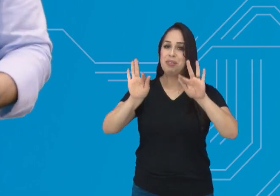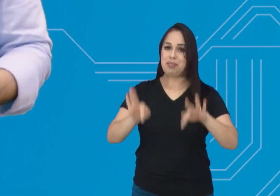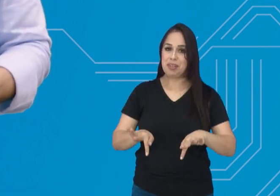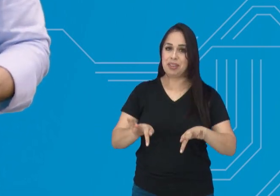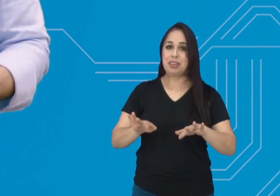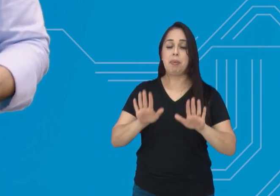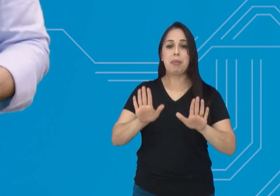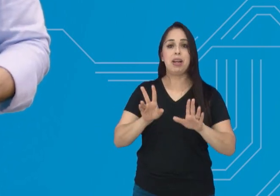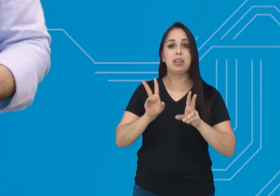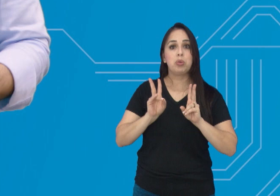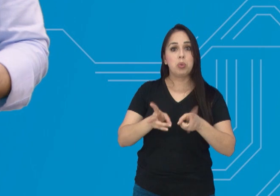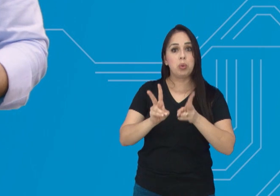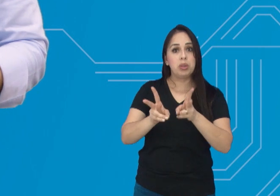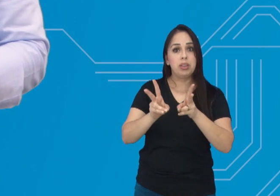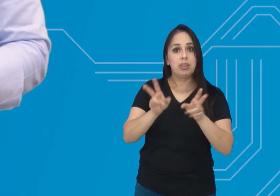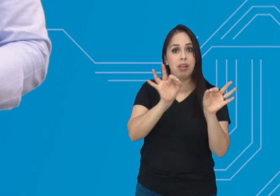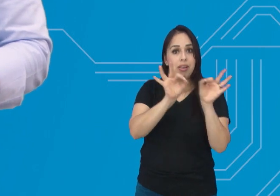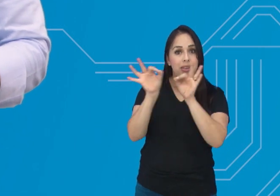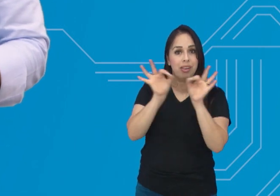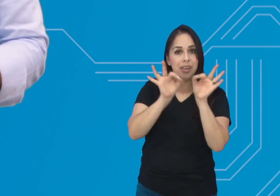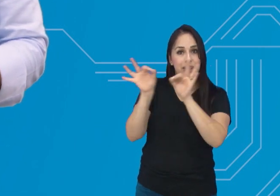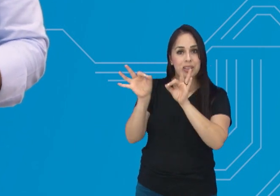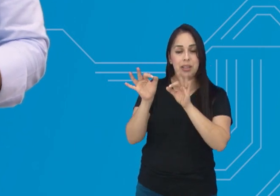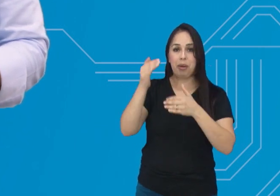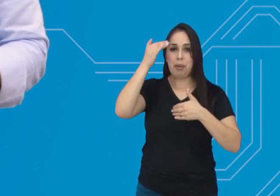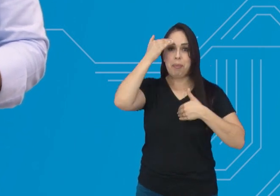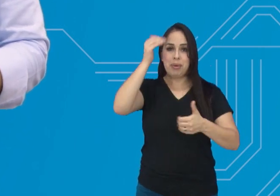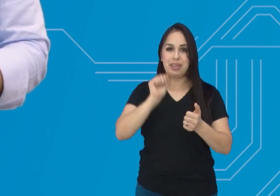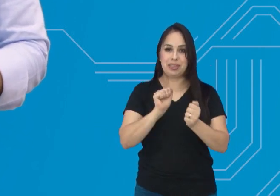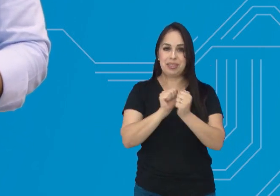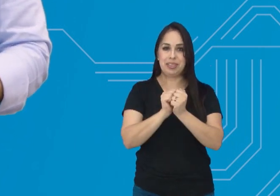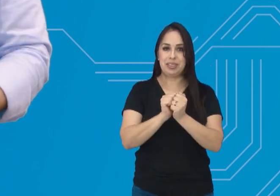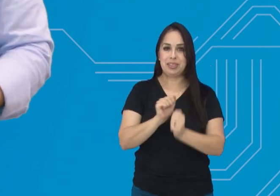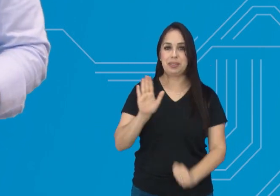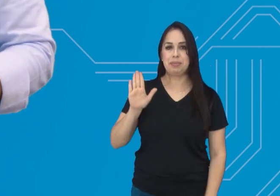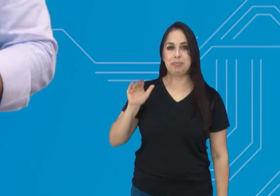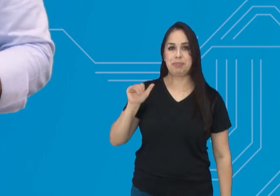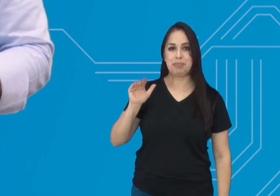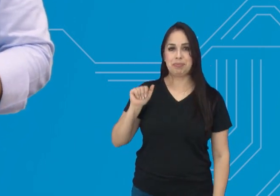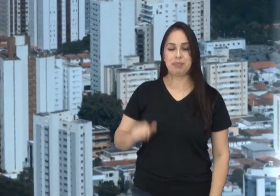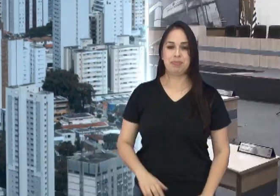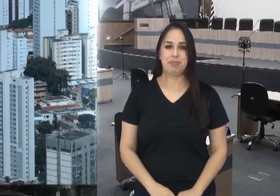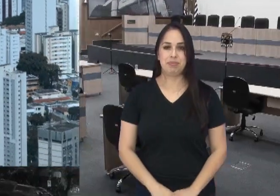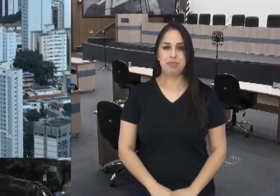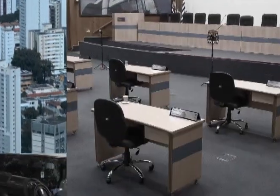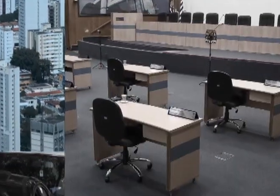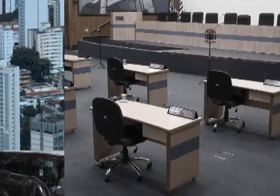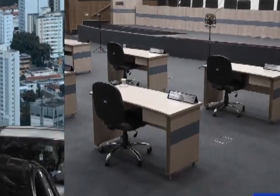aqui, mas continue ligado na nossa programação. Muito obrigado pela companhia e até a semana que vem.